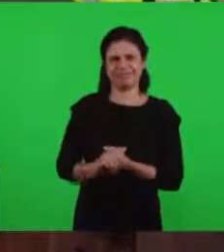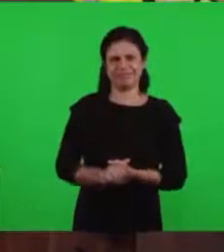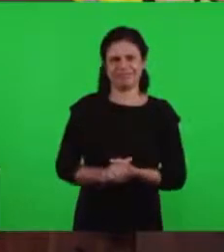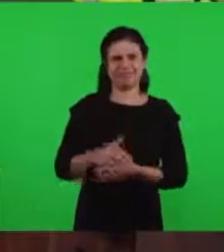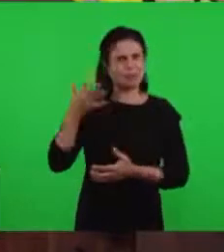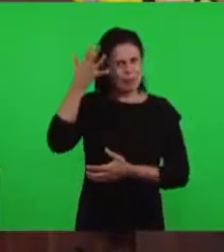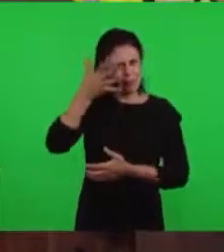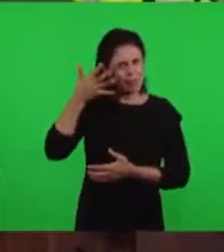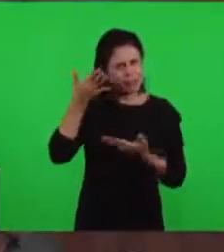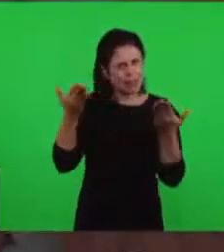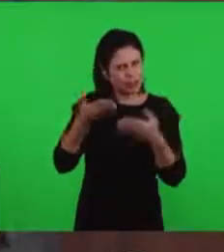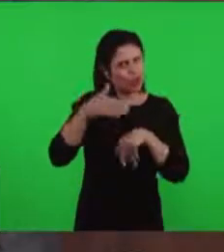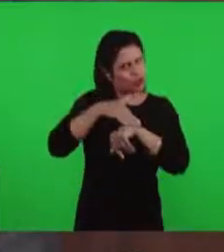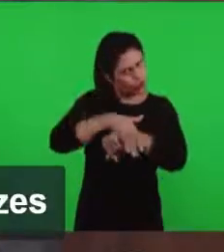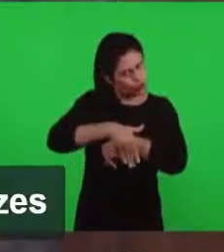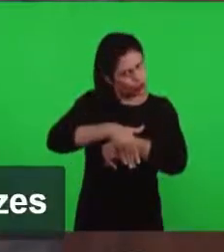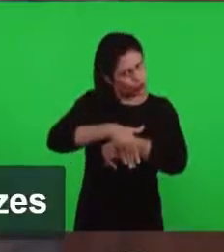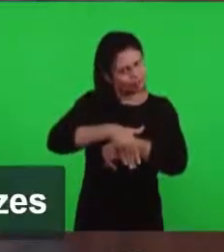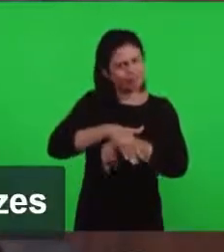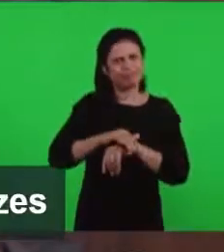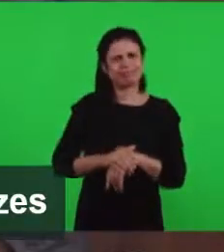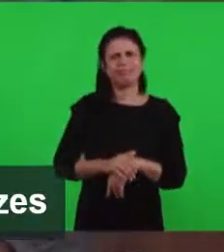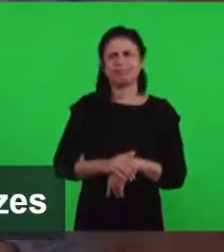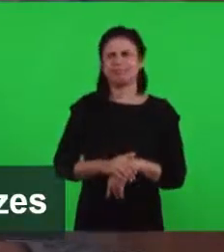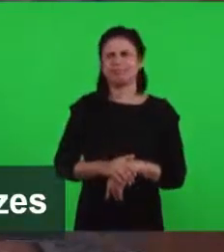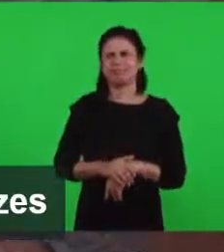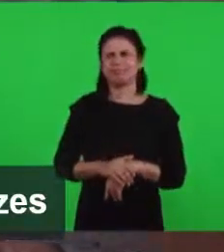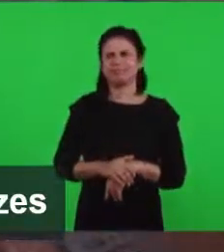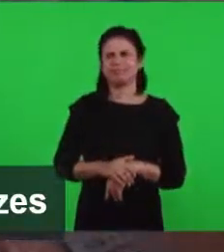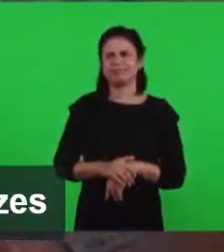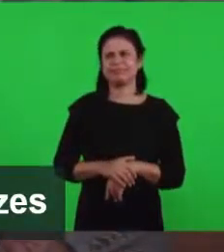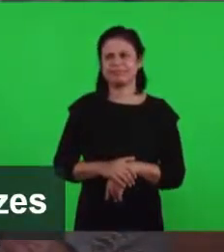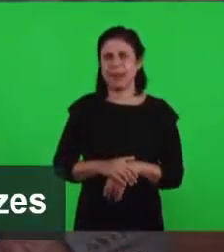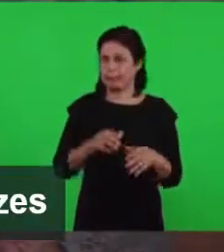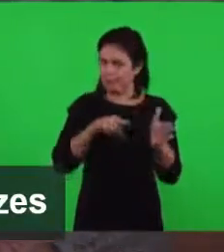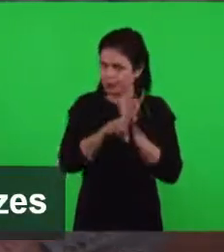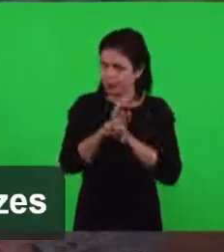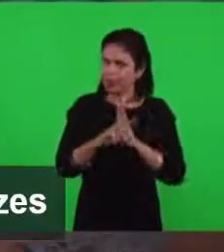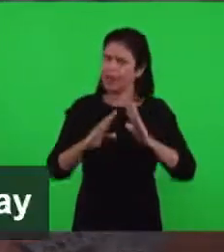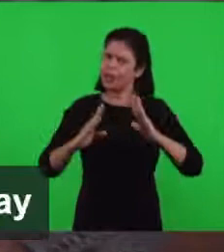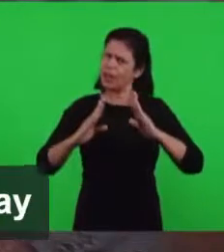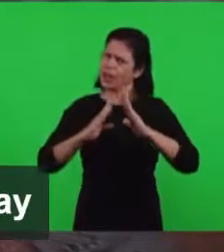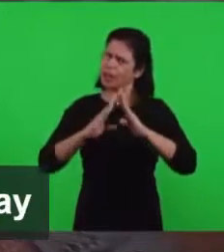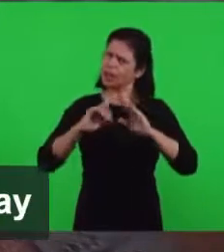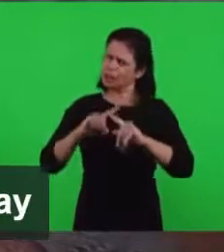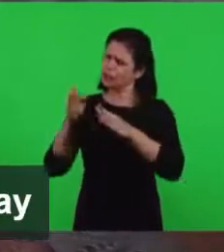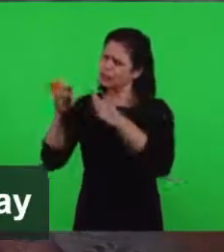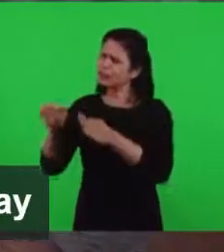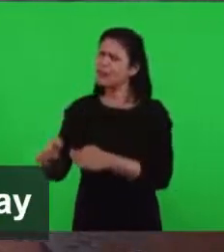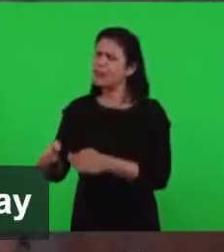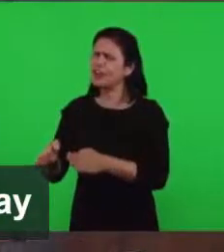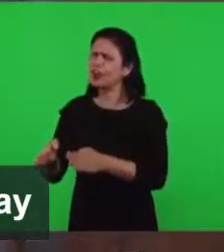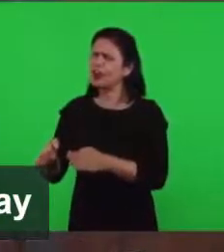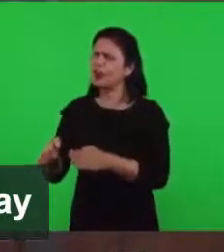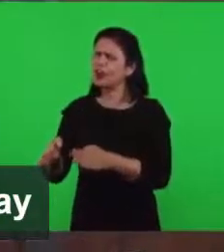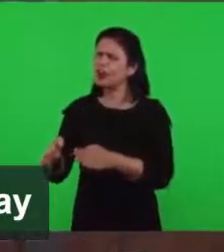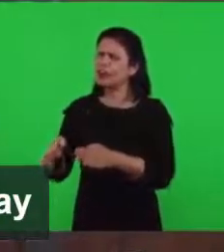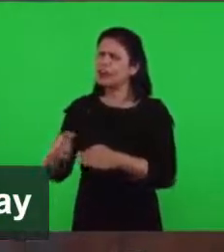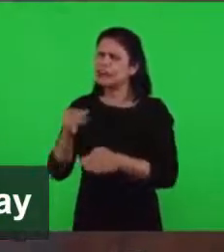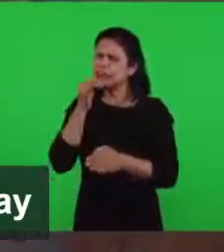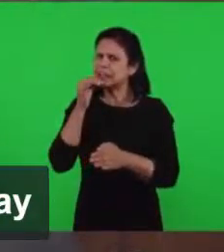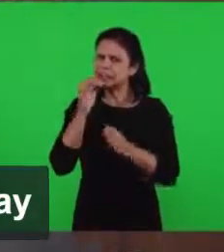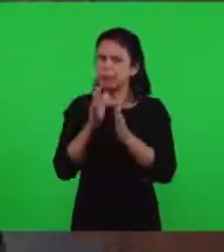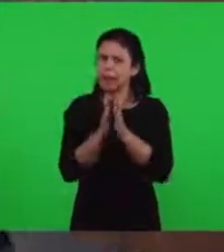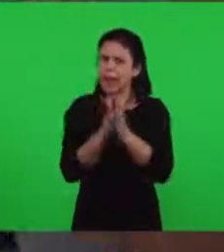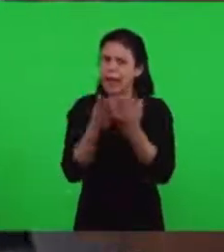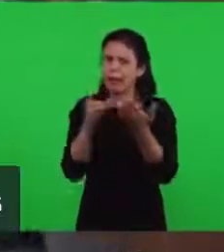mensagem da noite como a igreja fiel à pergunta reconhece o senhor jesus na palavra revelar de que